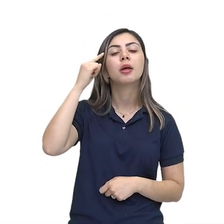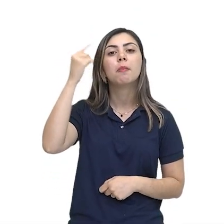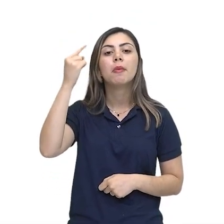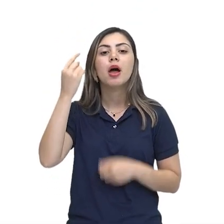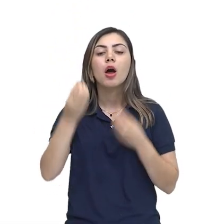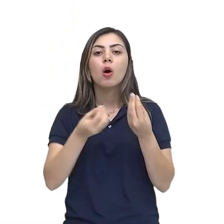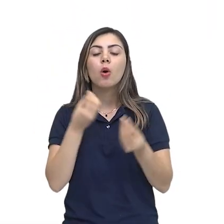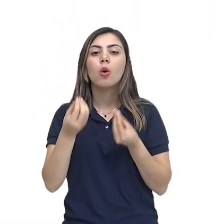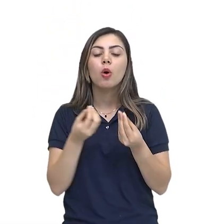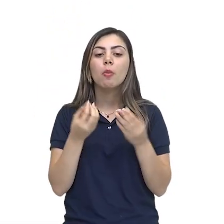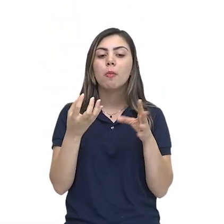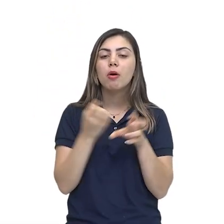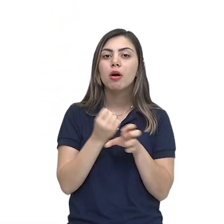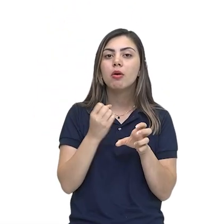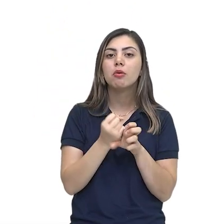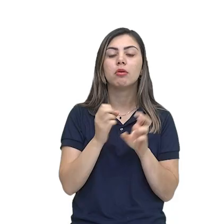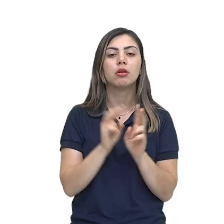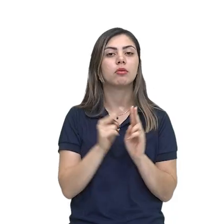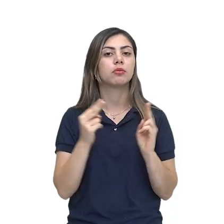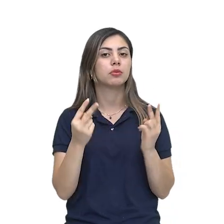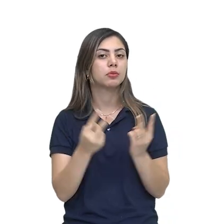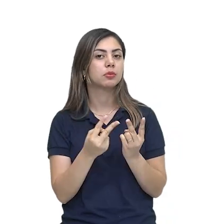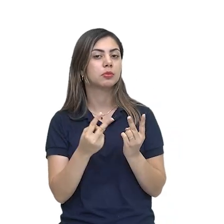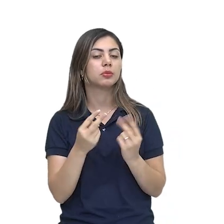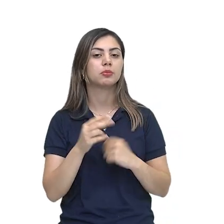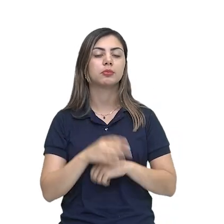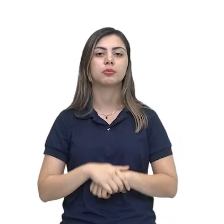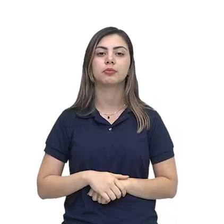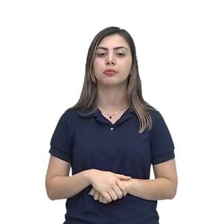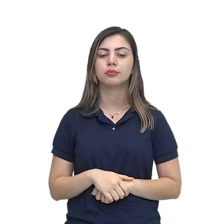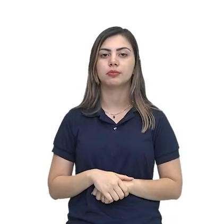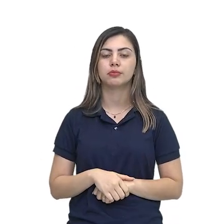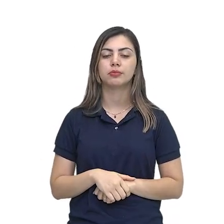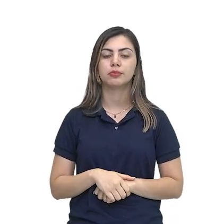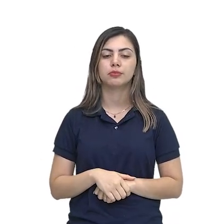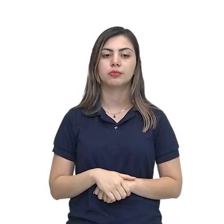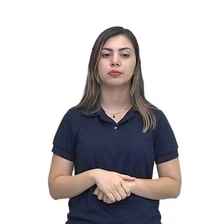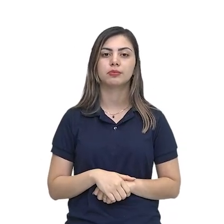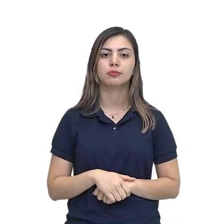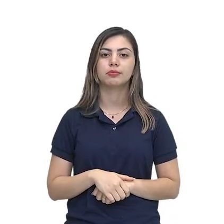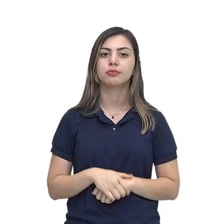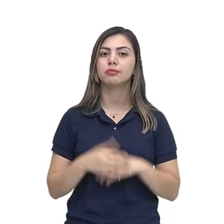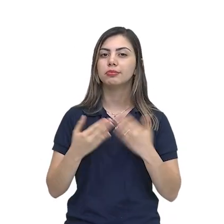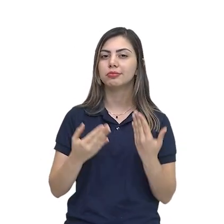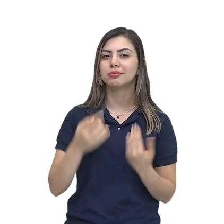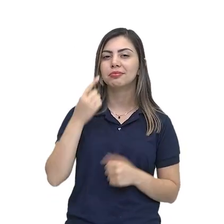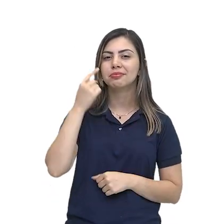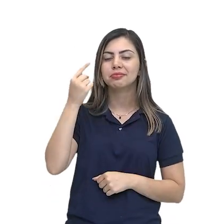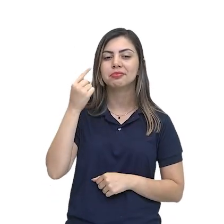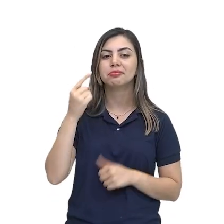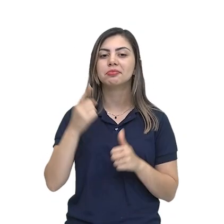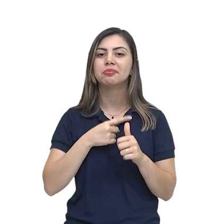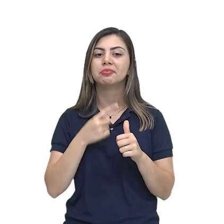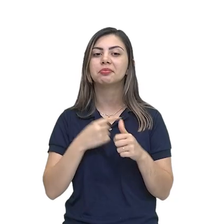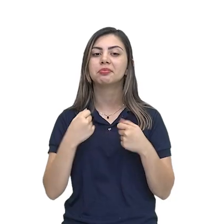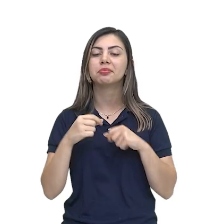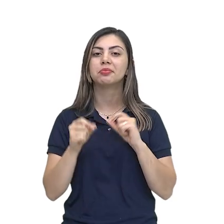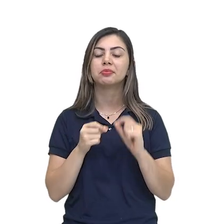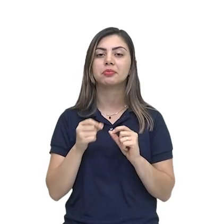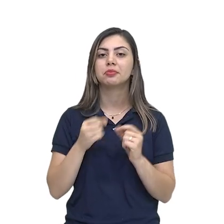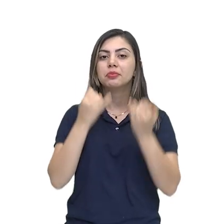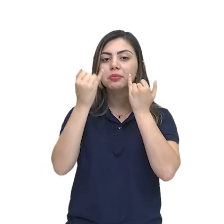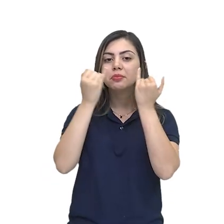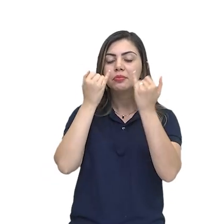se acha o volume do cubo, olha. Então, lembrando aqui do cubo, ó. Primeiro, eu tenho que ter essas